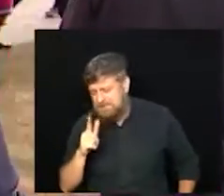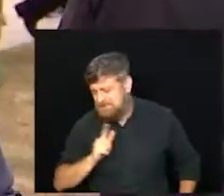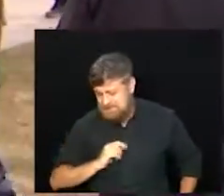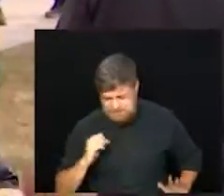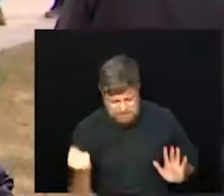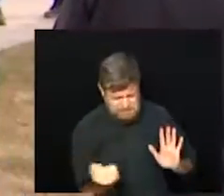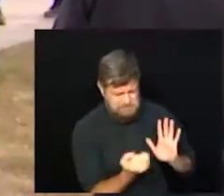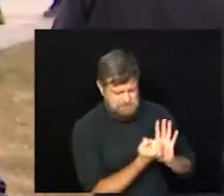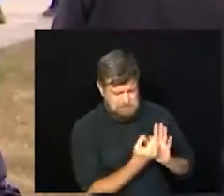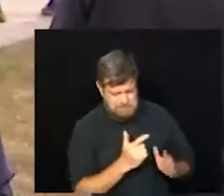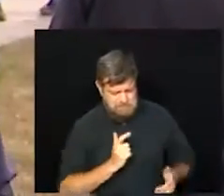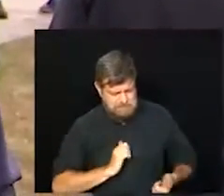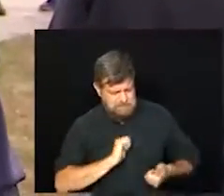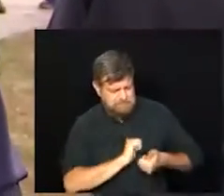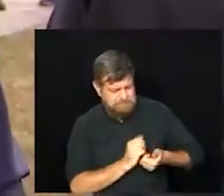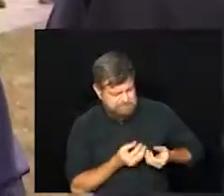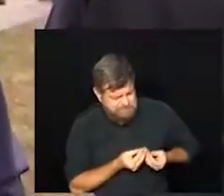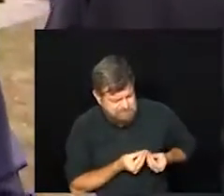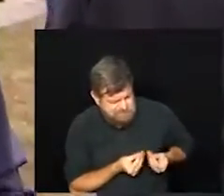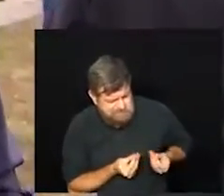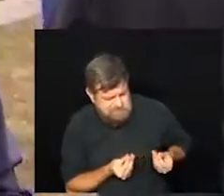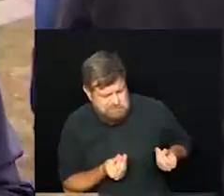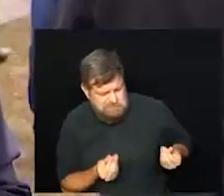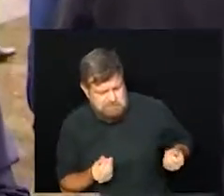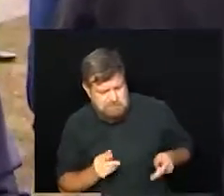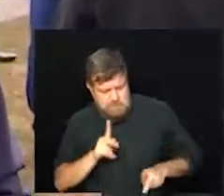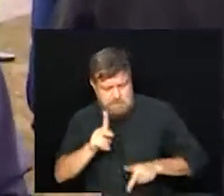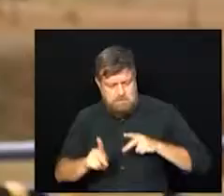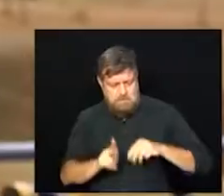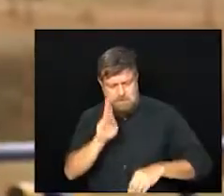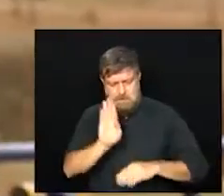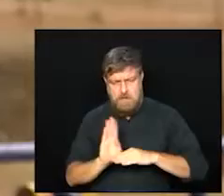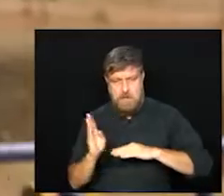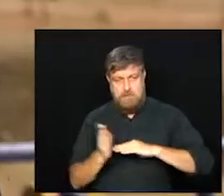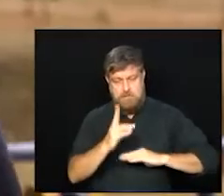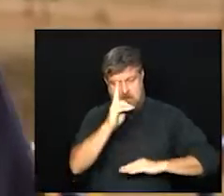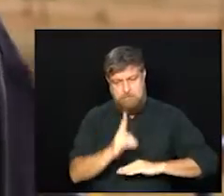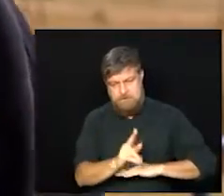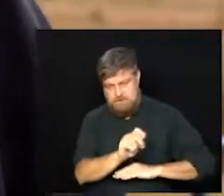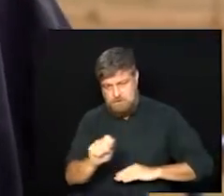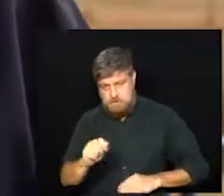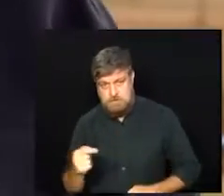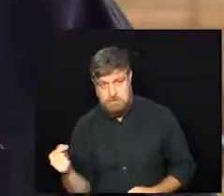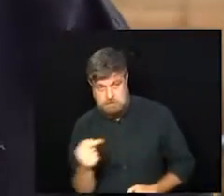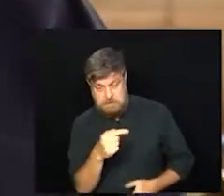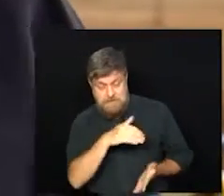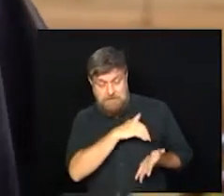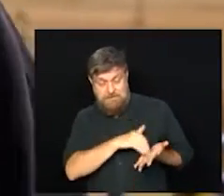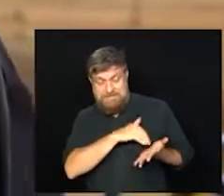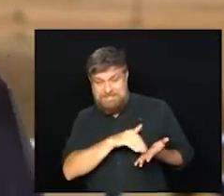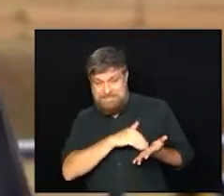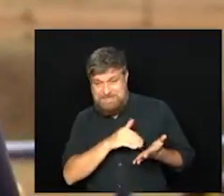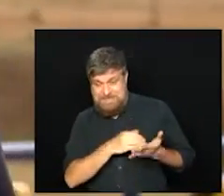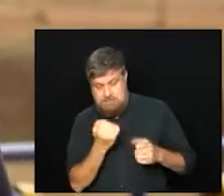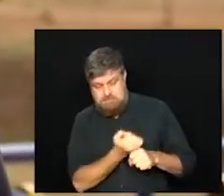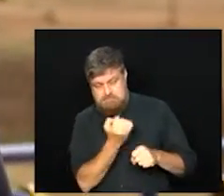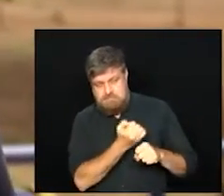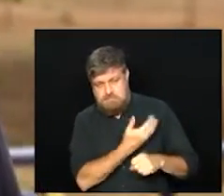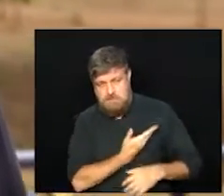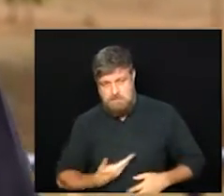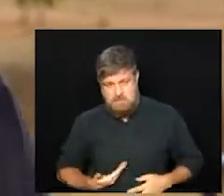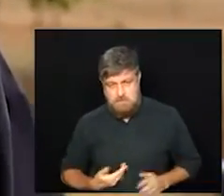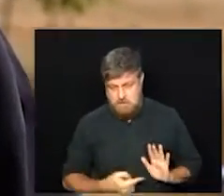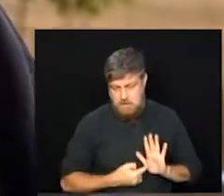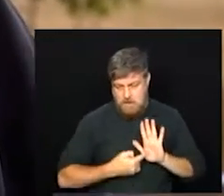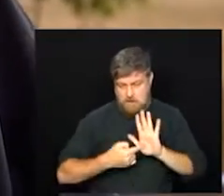grande qualidade a toda a população aqui da Vila Padre Anchieta. O secretário de Serviços Públicos, Ernesto Paulela, destaca